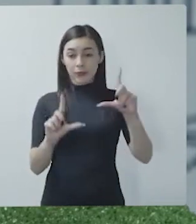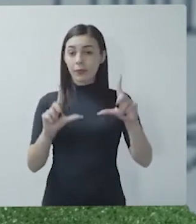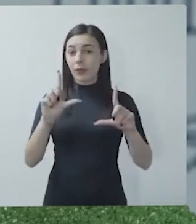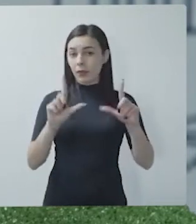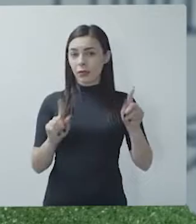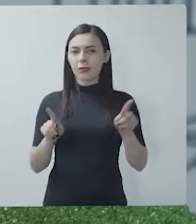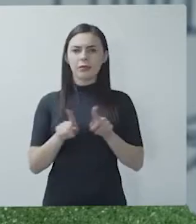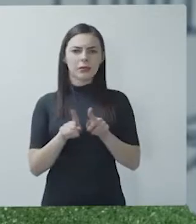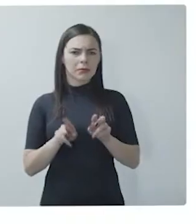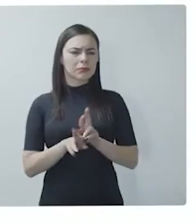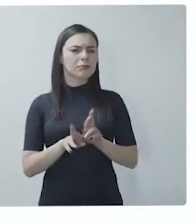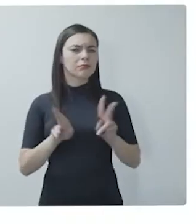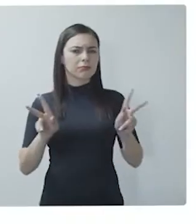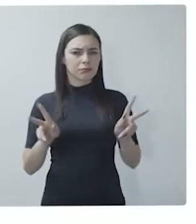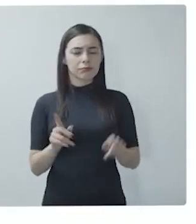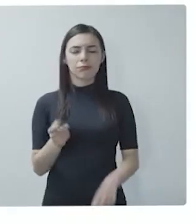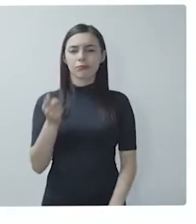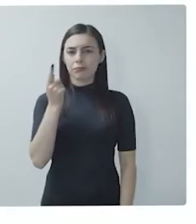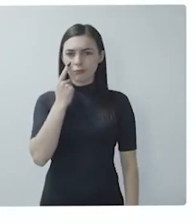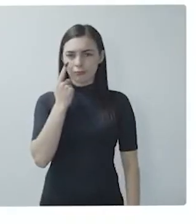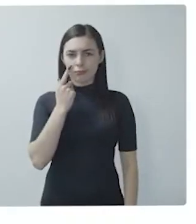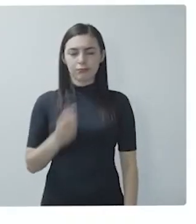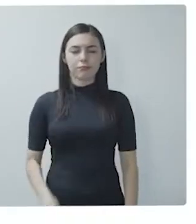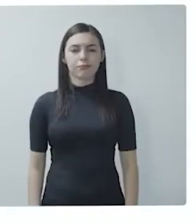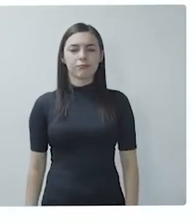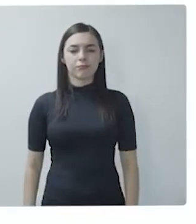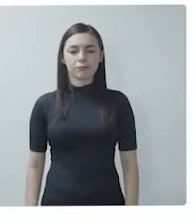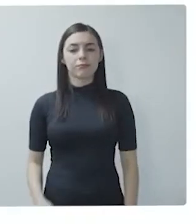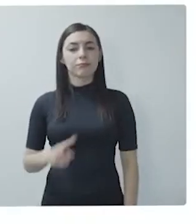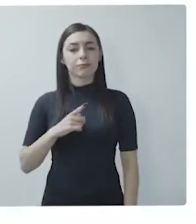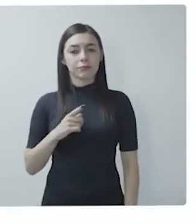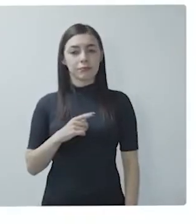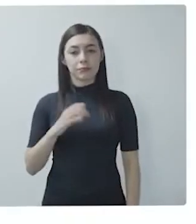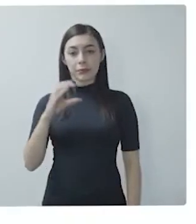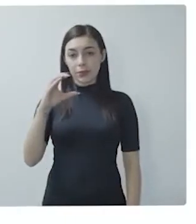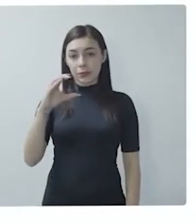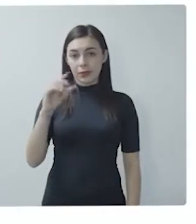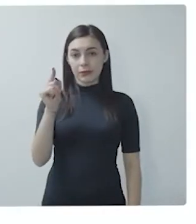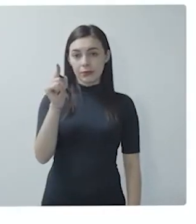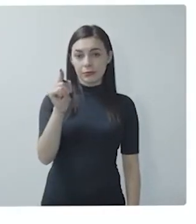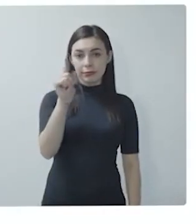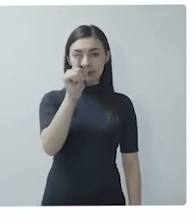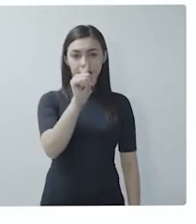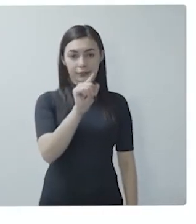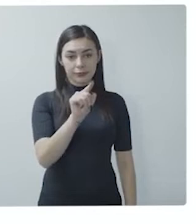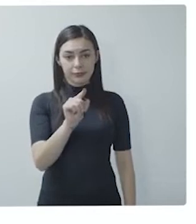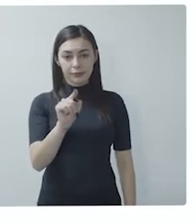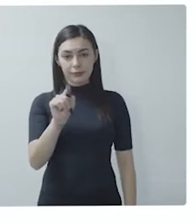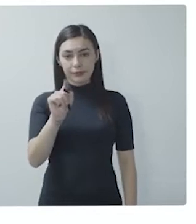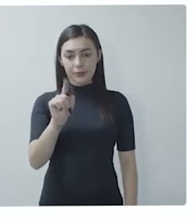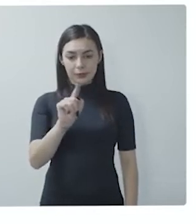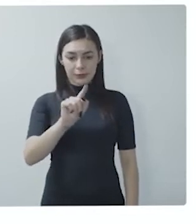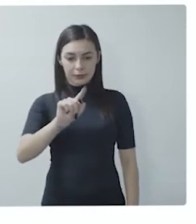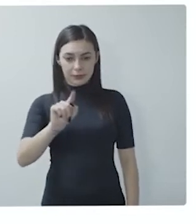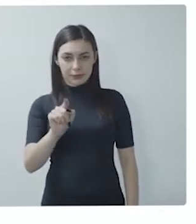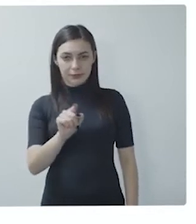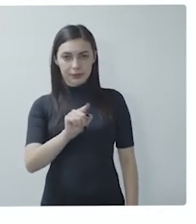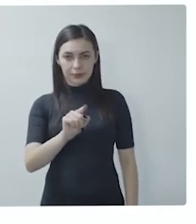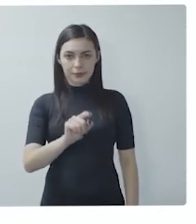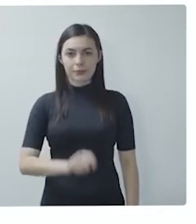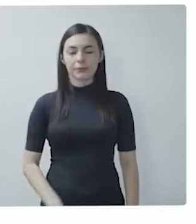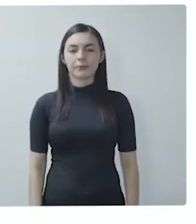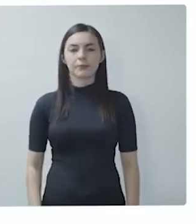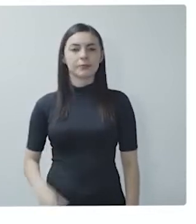também fez um pouquinho diferente, olhem lá. Fizemos a letra C, que é uma voltinha, e daí lá embaixo a